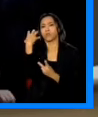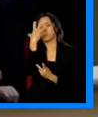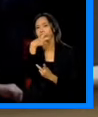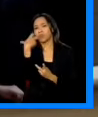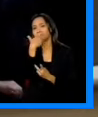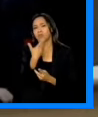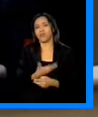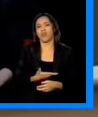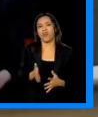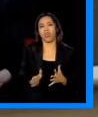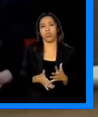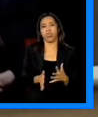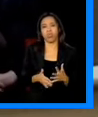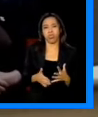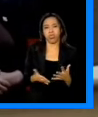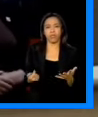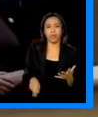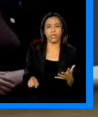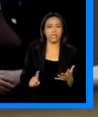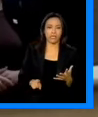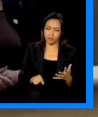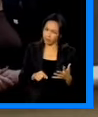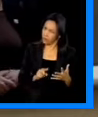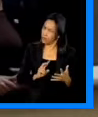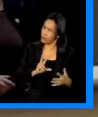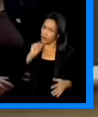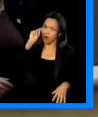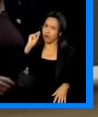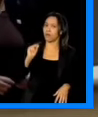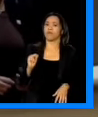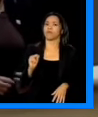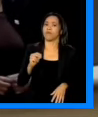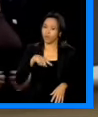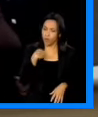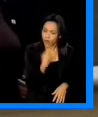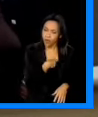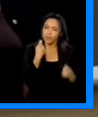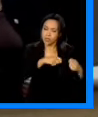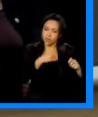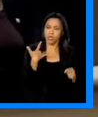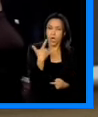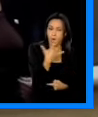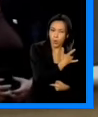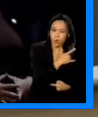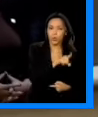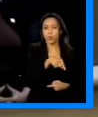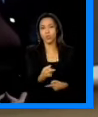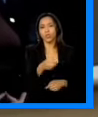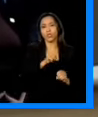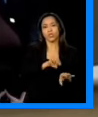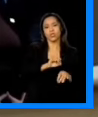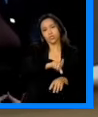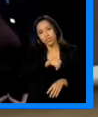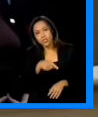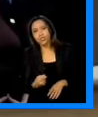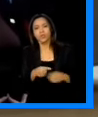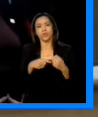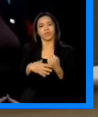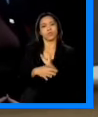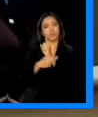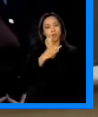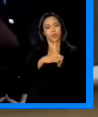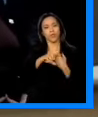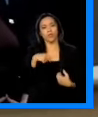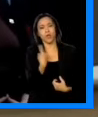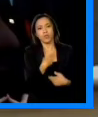supérfluo e desnecessário. Absolutamente não. Nós precisamos de saúde, nós precisamos de educação, nós precisamos de segurança,